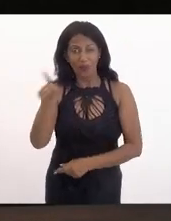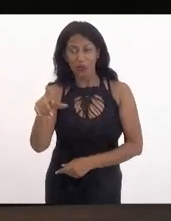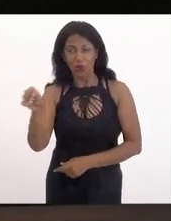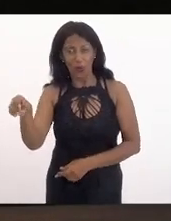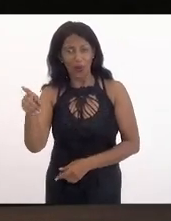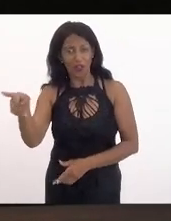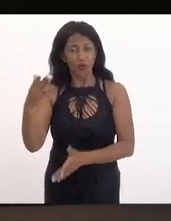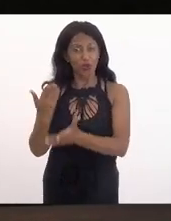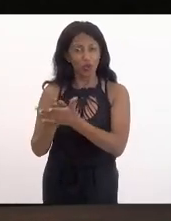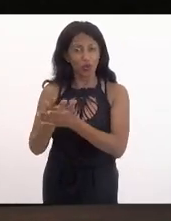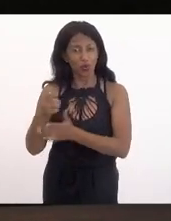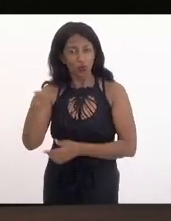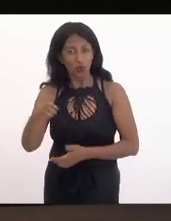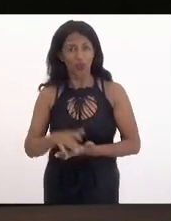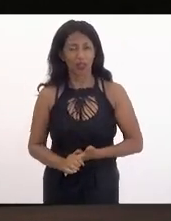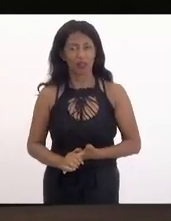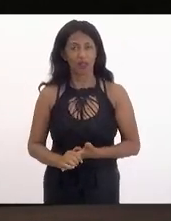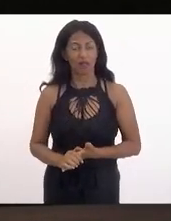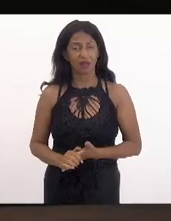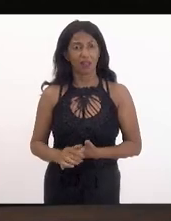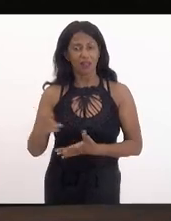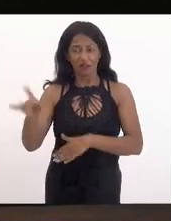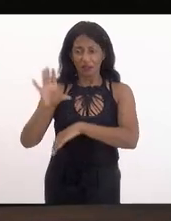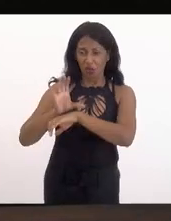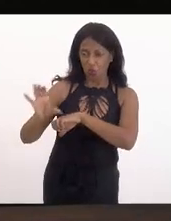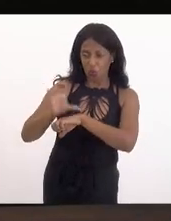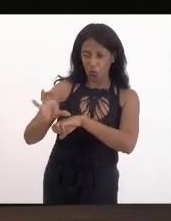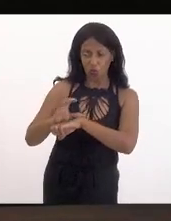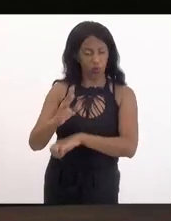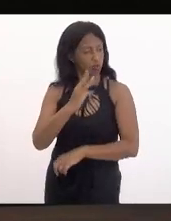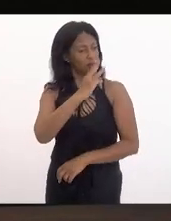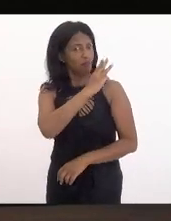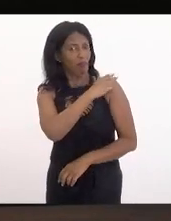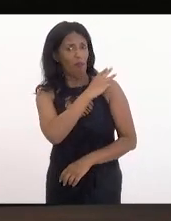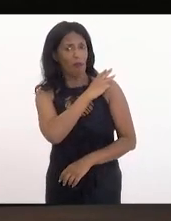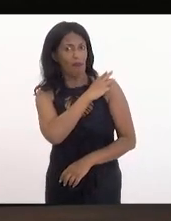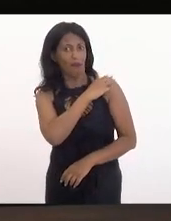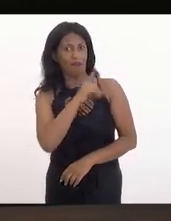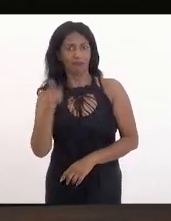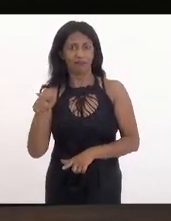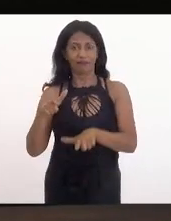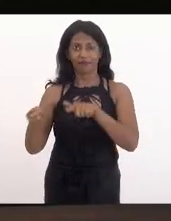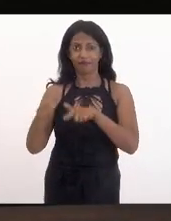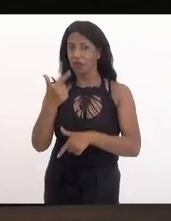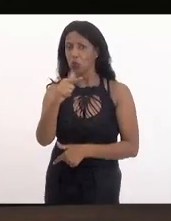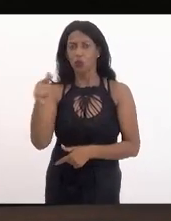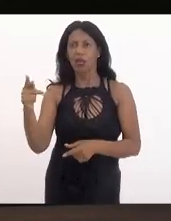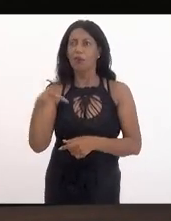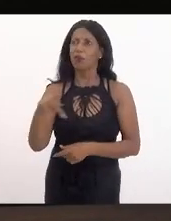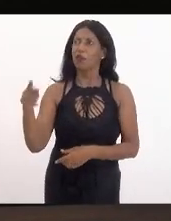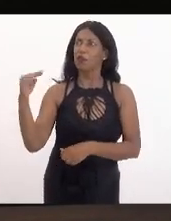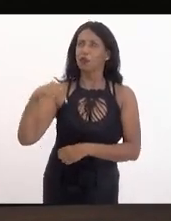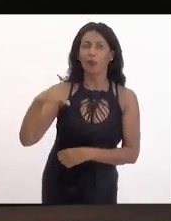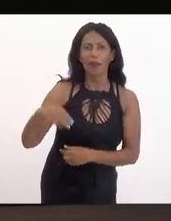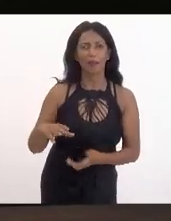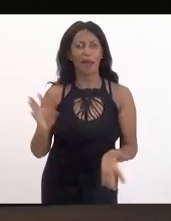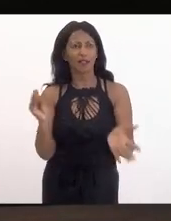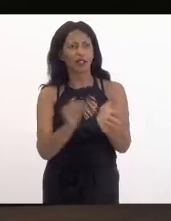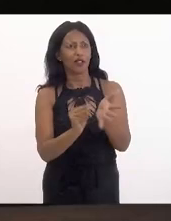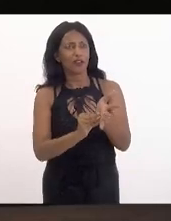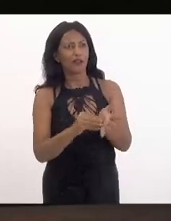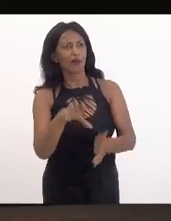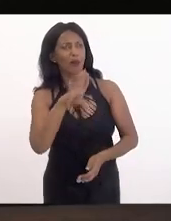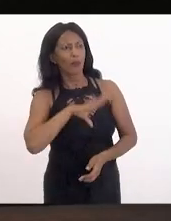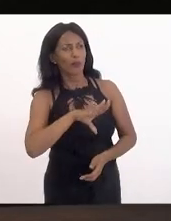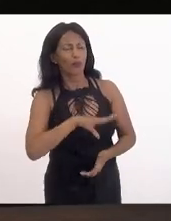oeste que tava estudando que tá com sono seu curso de 2º grau que está na ser professor de matemática e falta